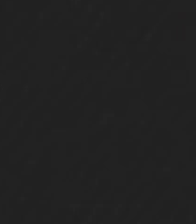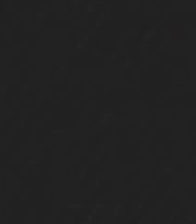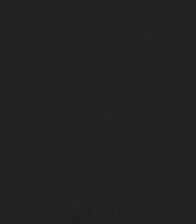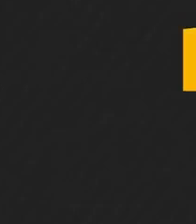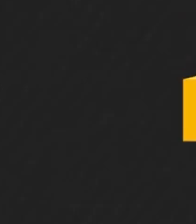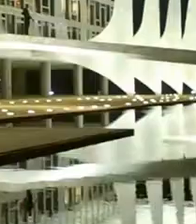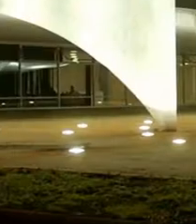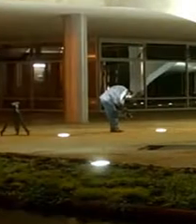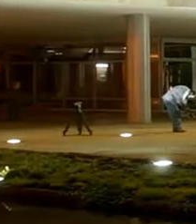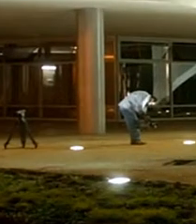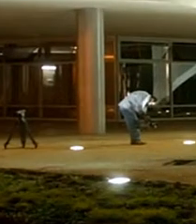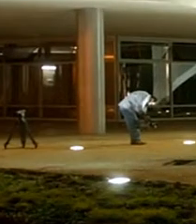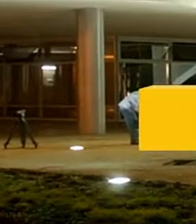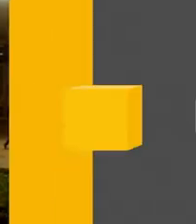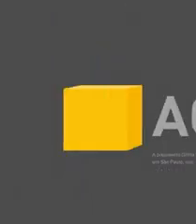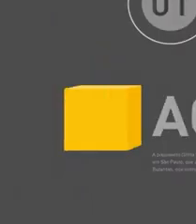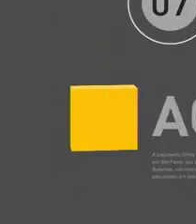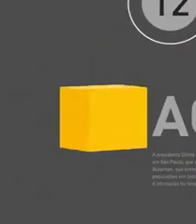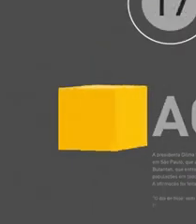Música